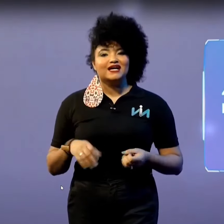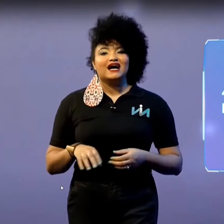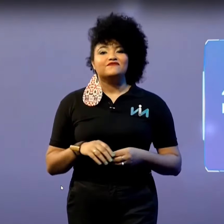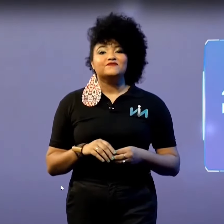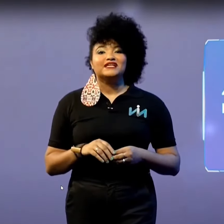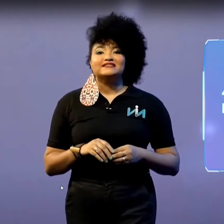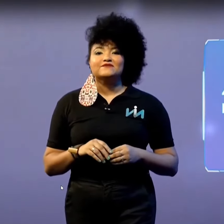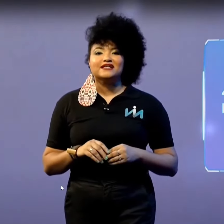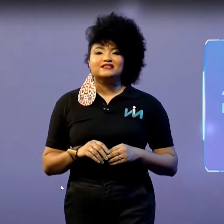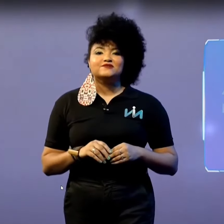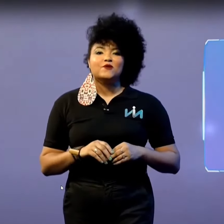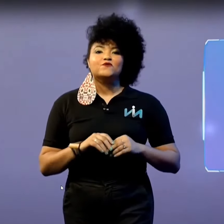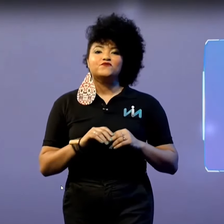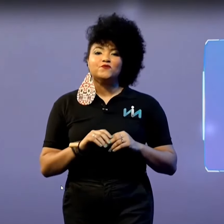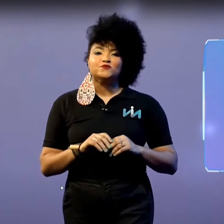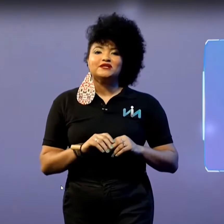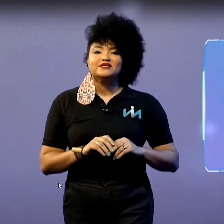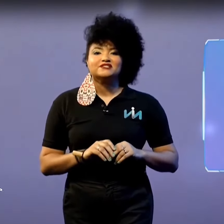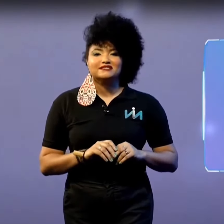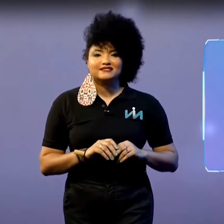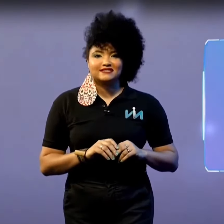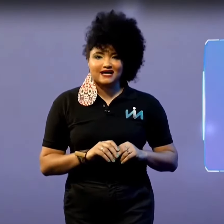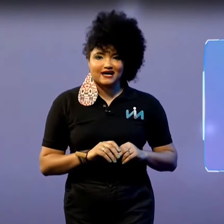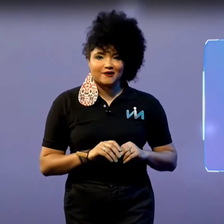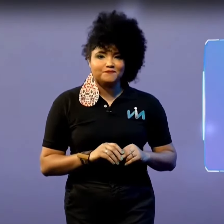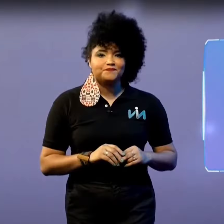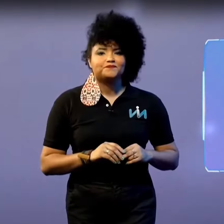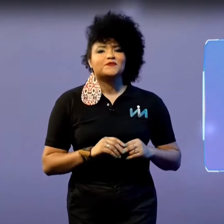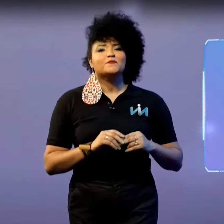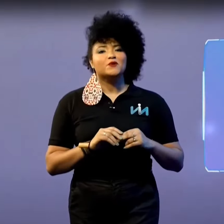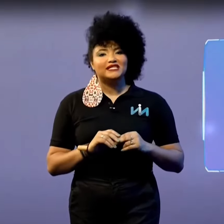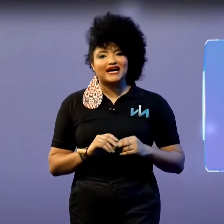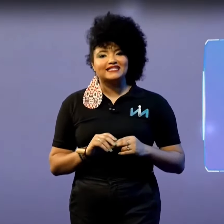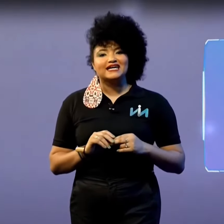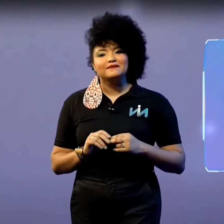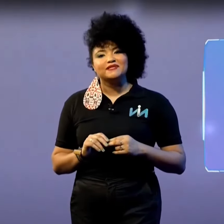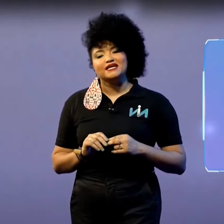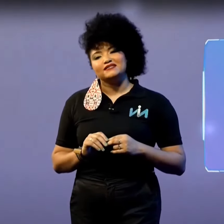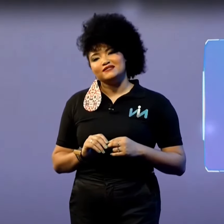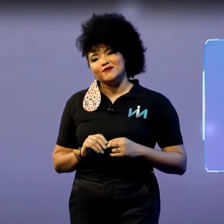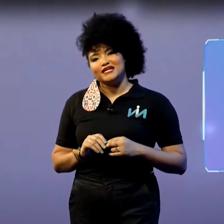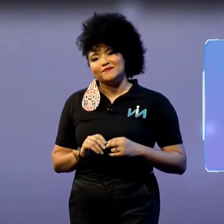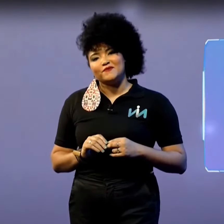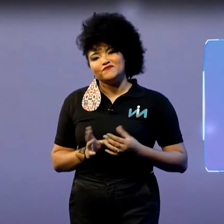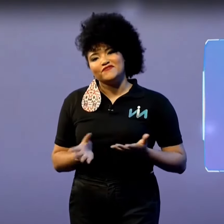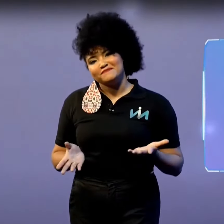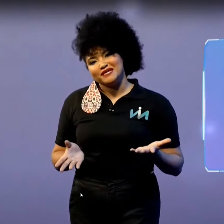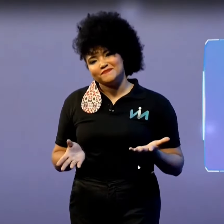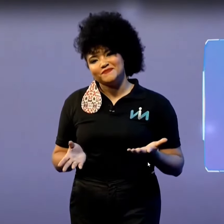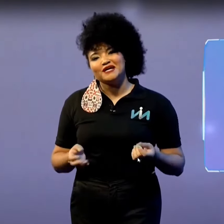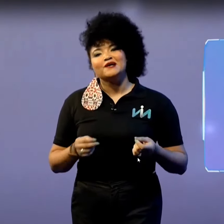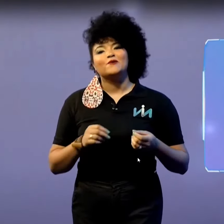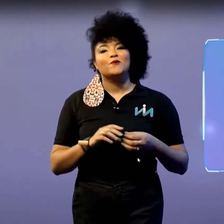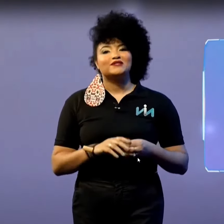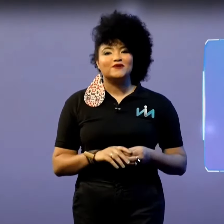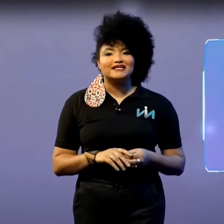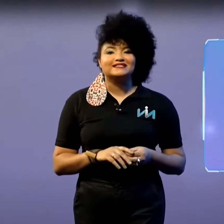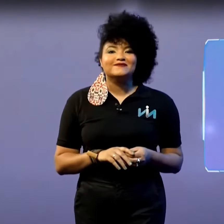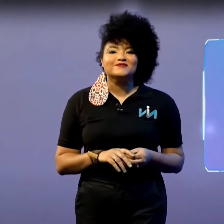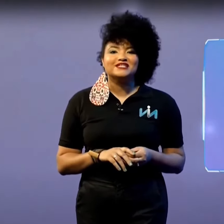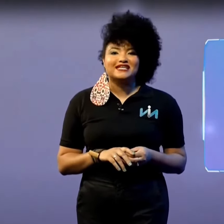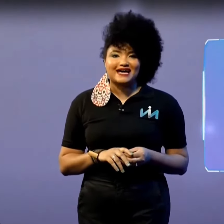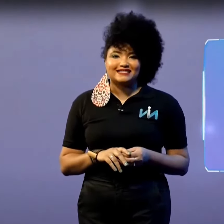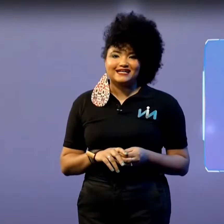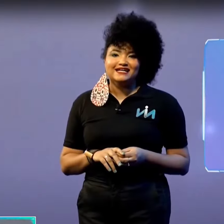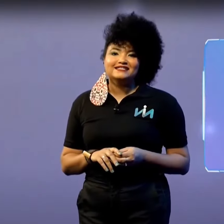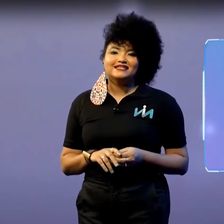passado, Fundação realizou o Fundo Emergencial Mulher Empreendedora, o FEME, com a doação